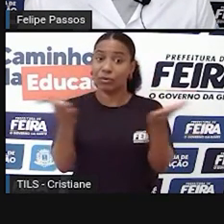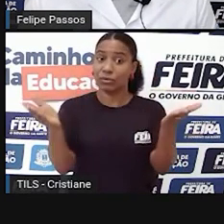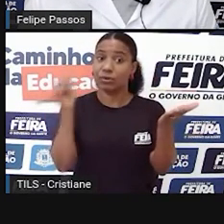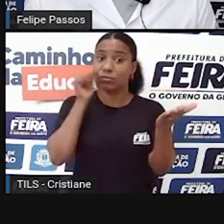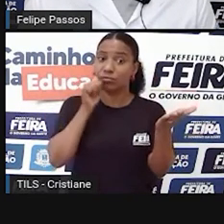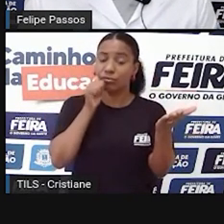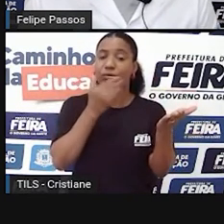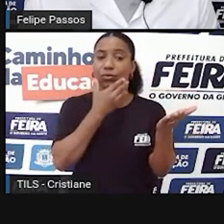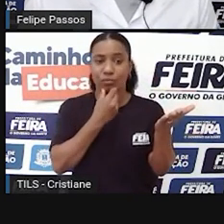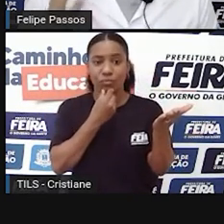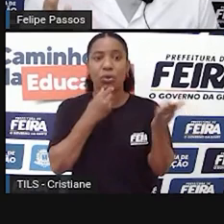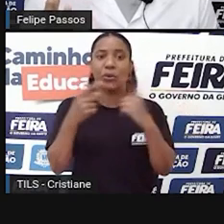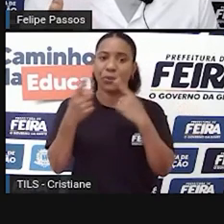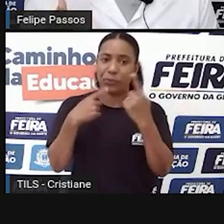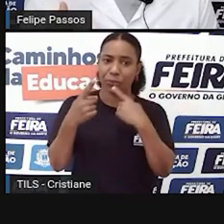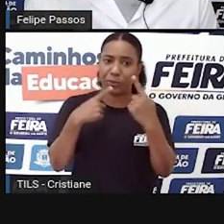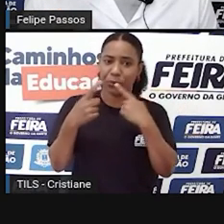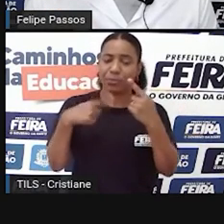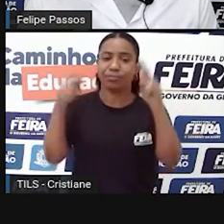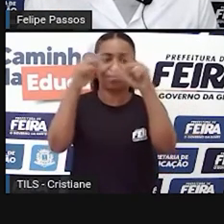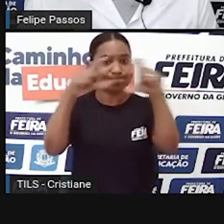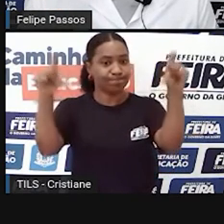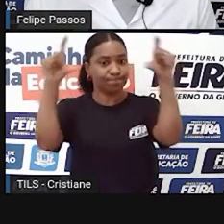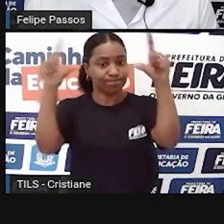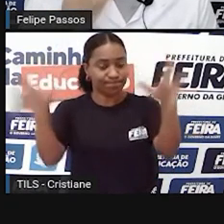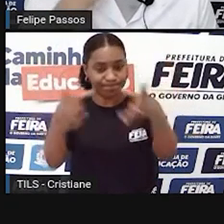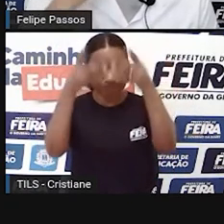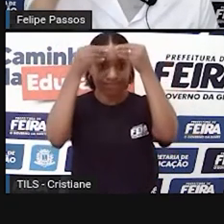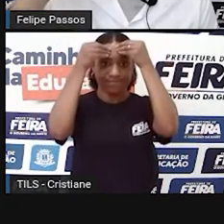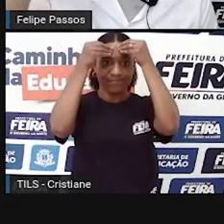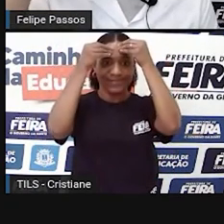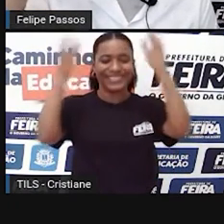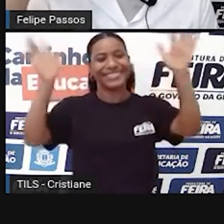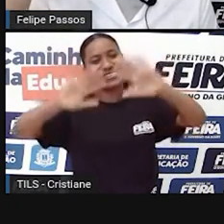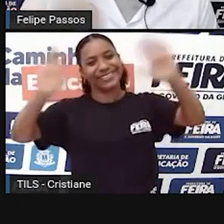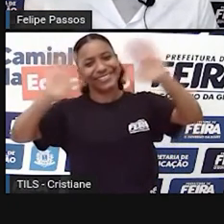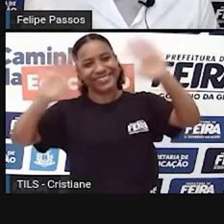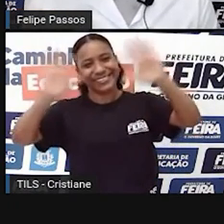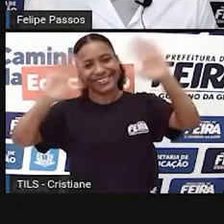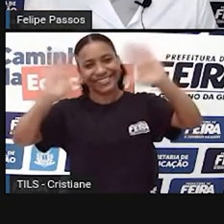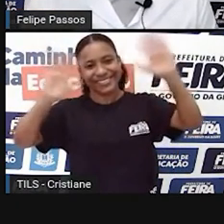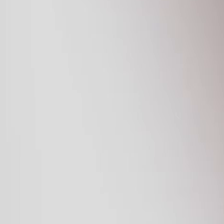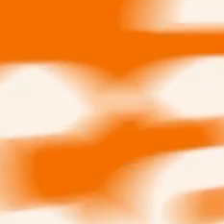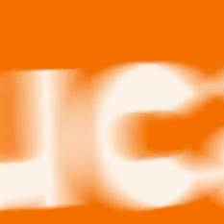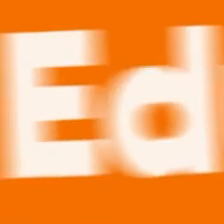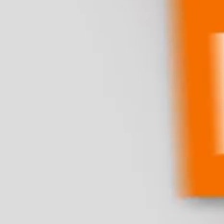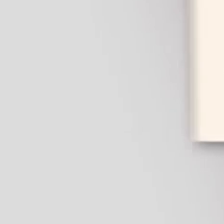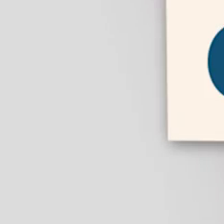tema, tá bom? A gente se vê na próxima semana com mais um tema. Fiquem com Deus. Tchau, tchau.